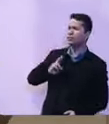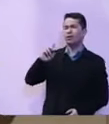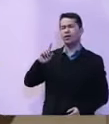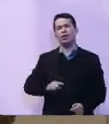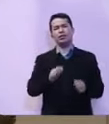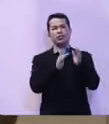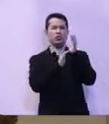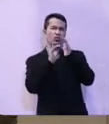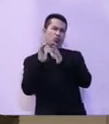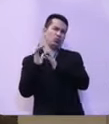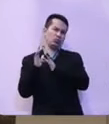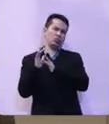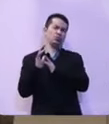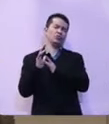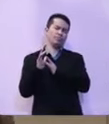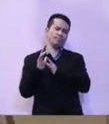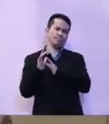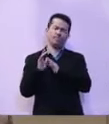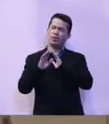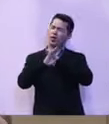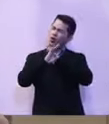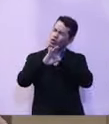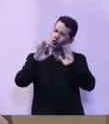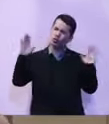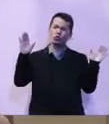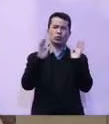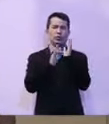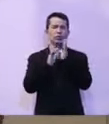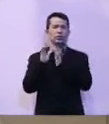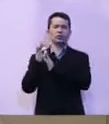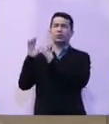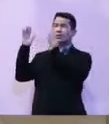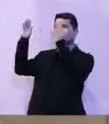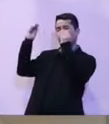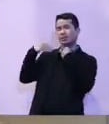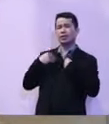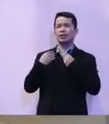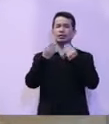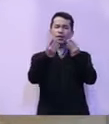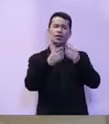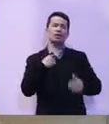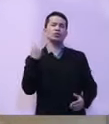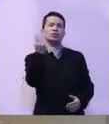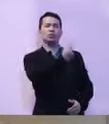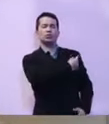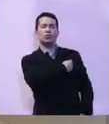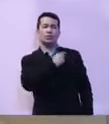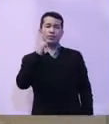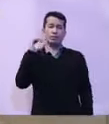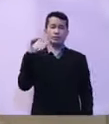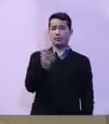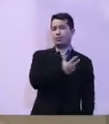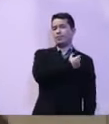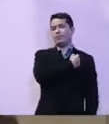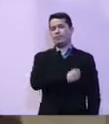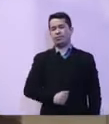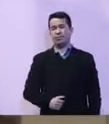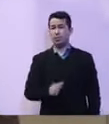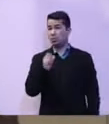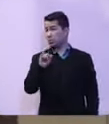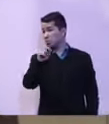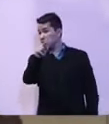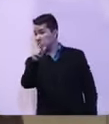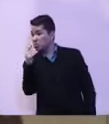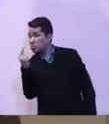e que só Ele pode ser o meu Salvador. Se você não é capaz de reconhecer o seu pecado, e se você